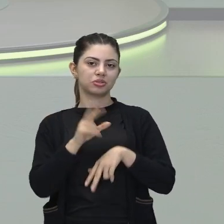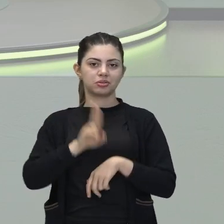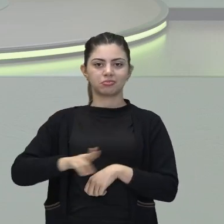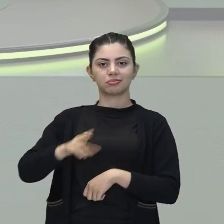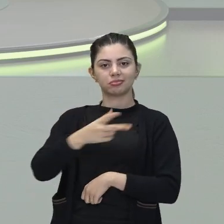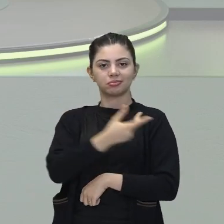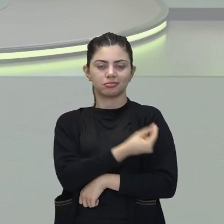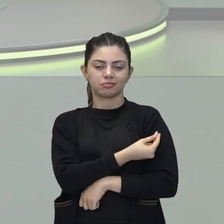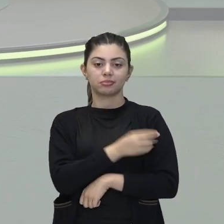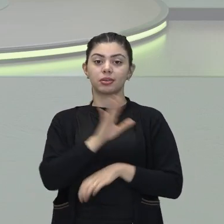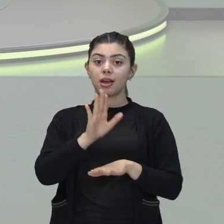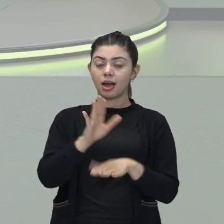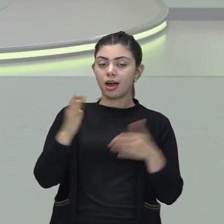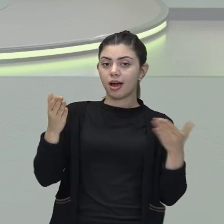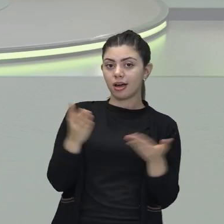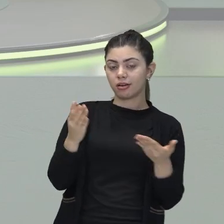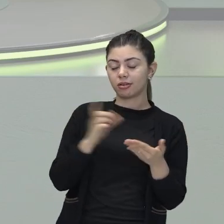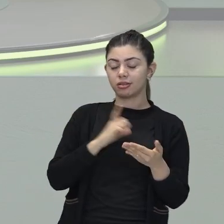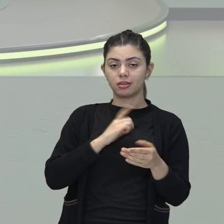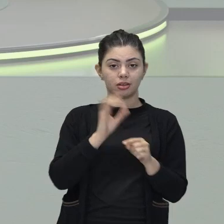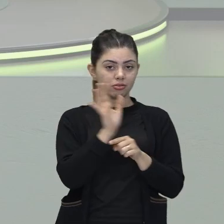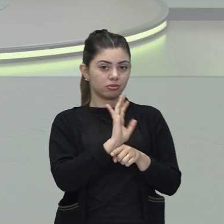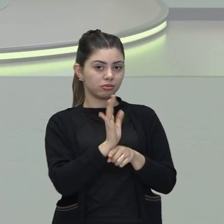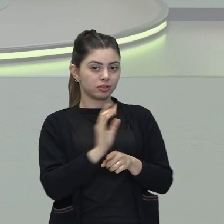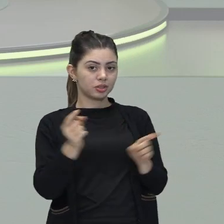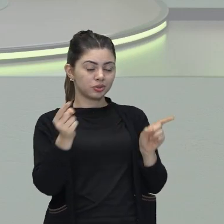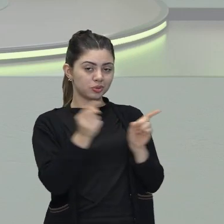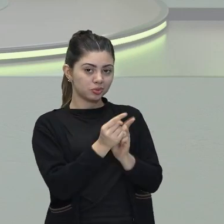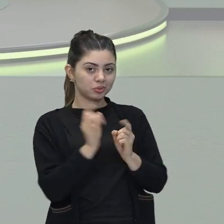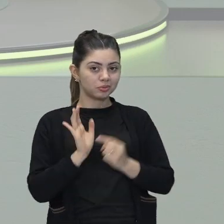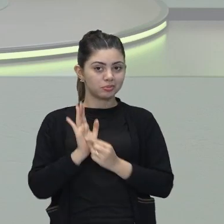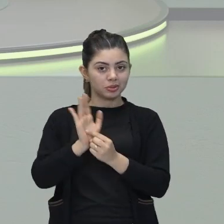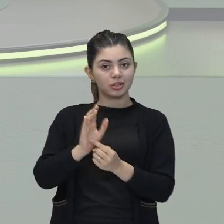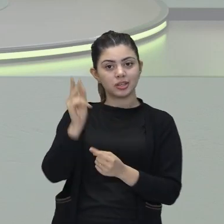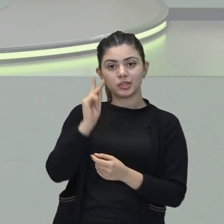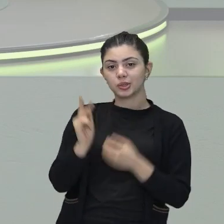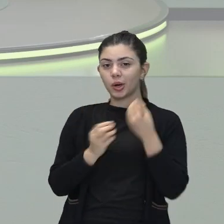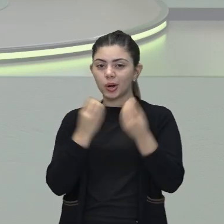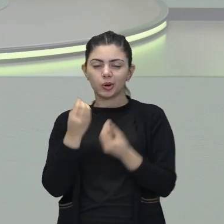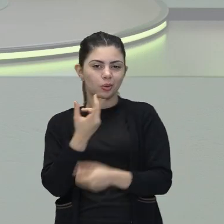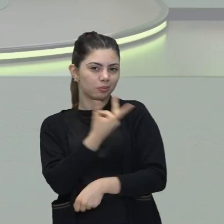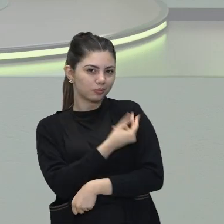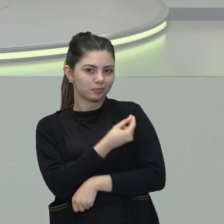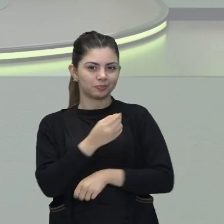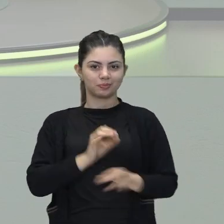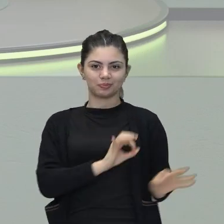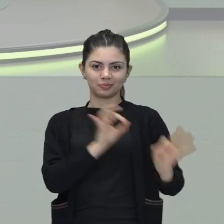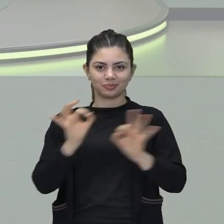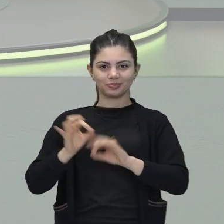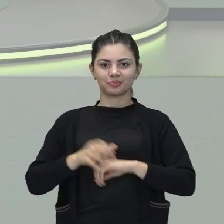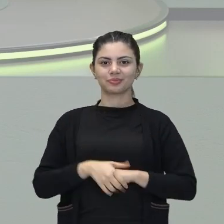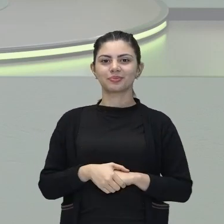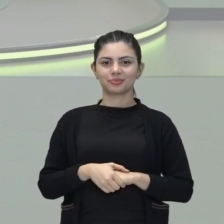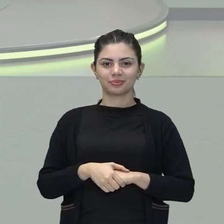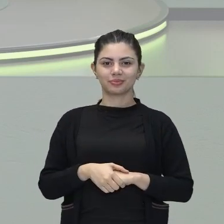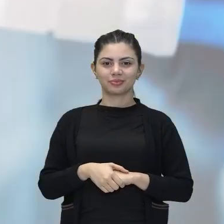vamos assistir aqui um videozinho que eu trouxe para vocês sobre a história da anestesia. Assistam.